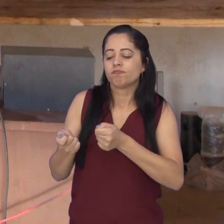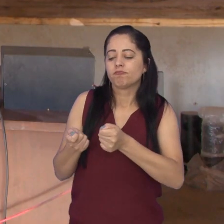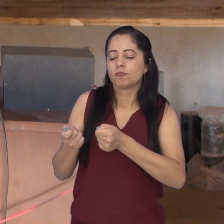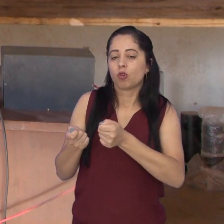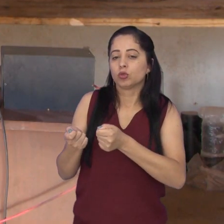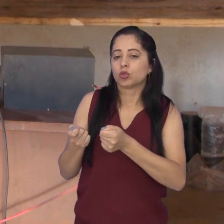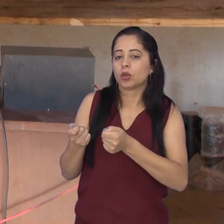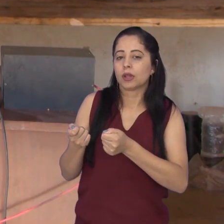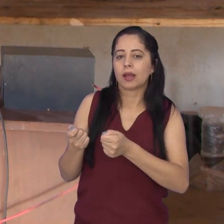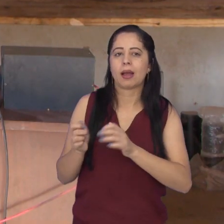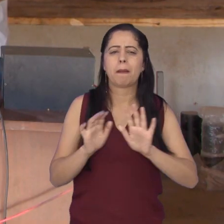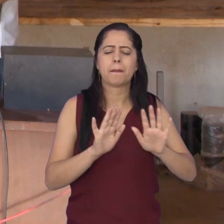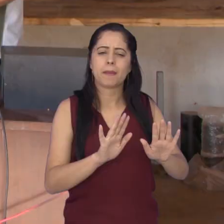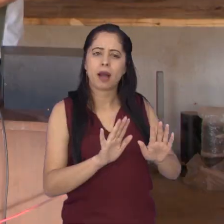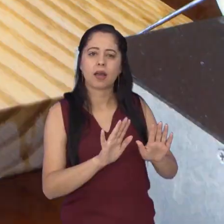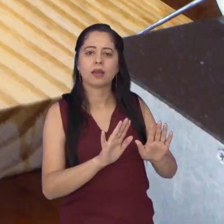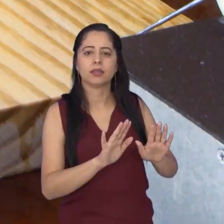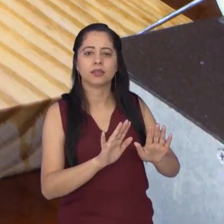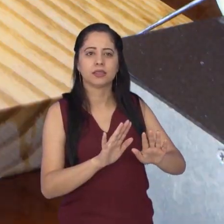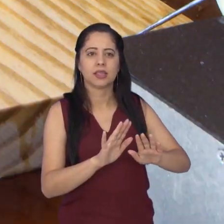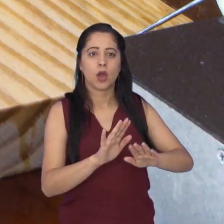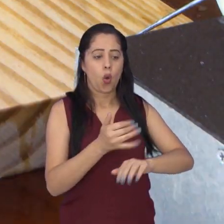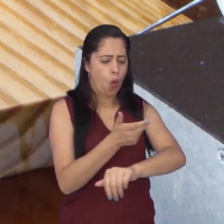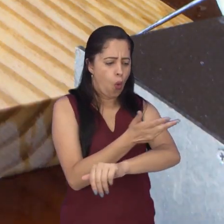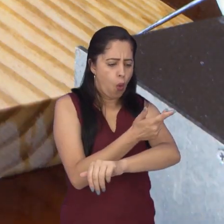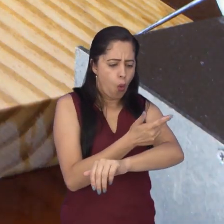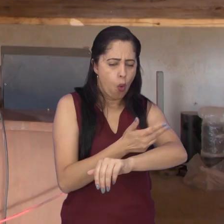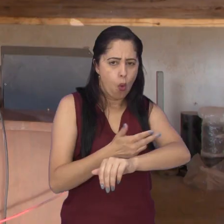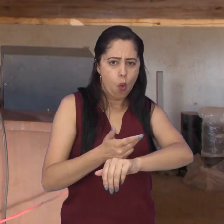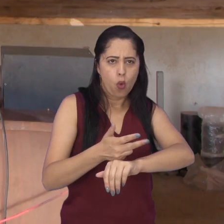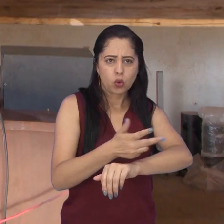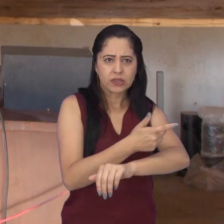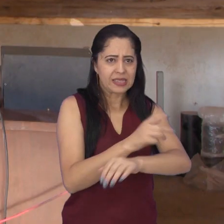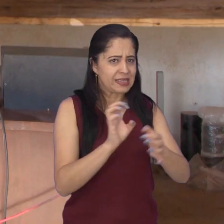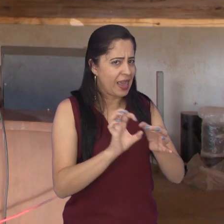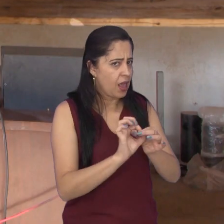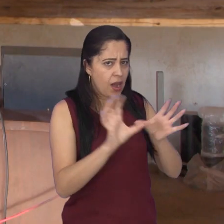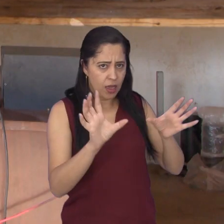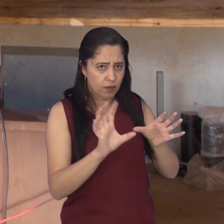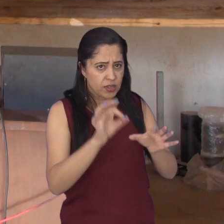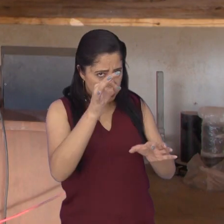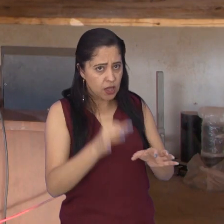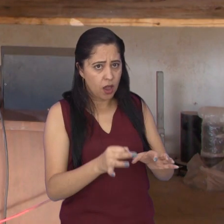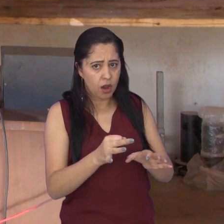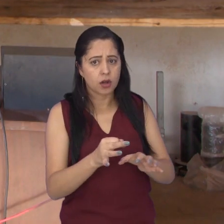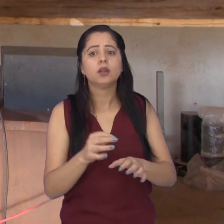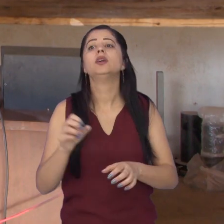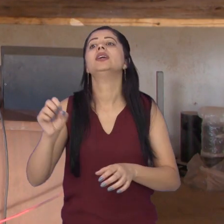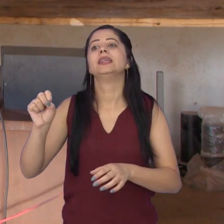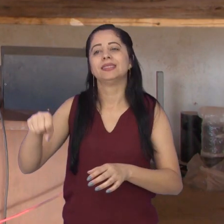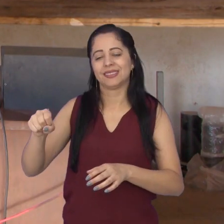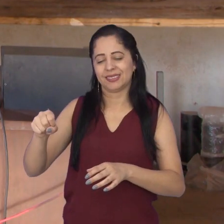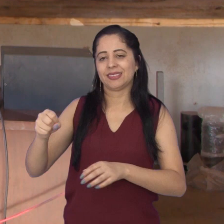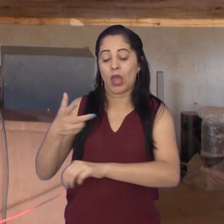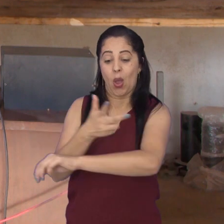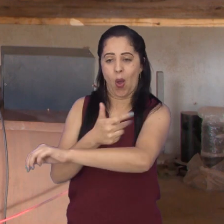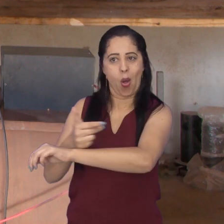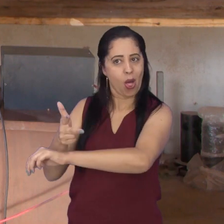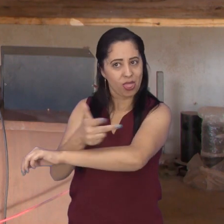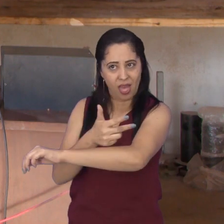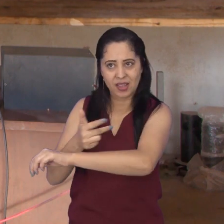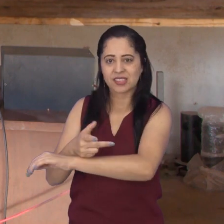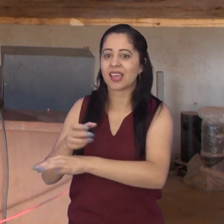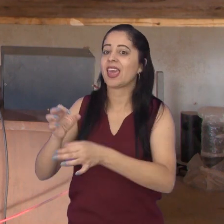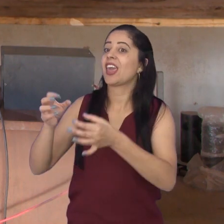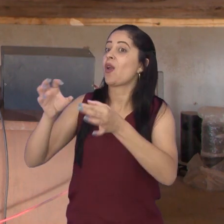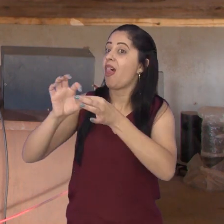controlar o efeito. Mas as linhas, na verdade, elas seguem uma vontade própria, As podemos linhas dizer assim? vontade própria. Ai, que